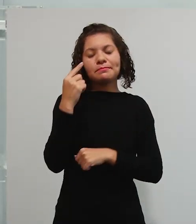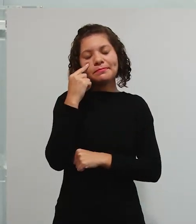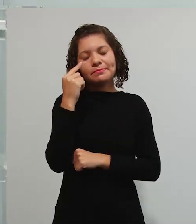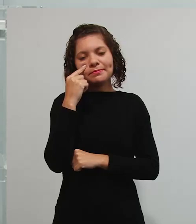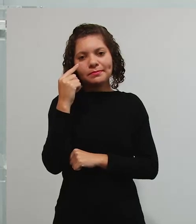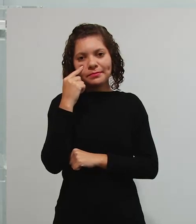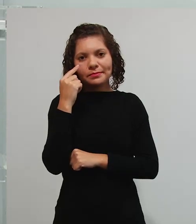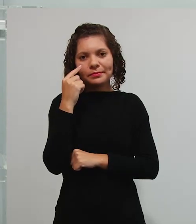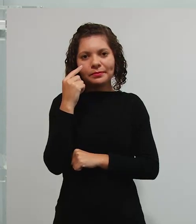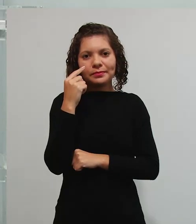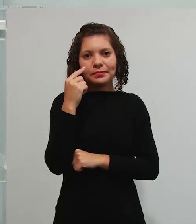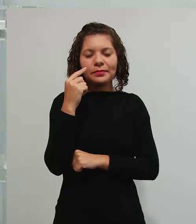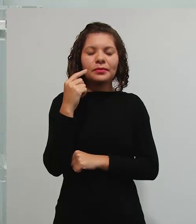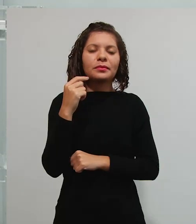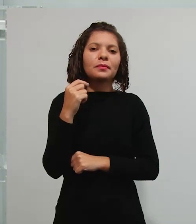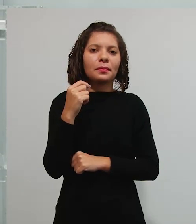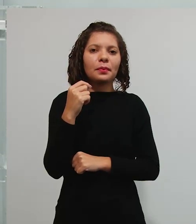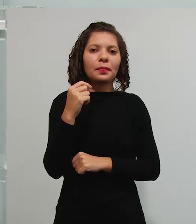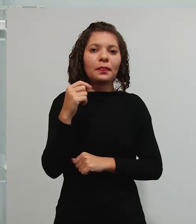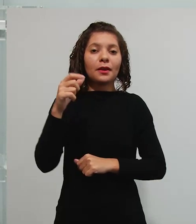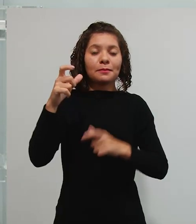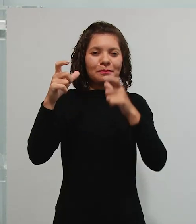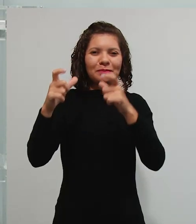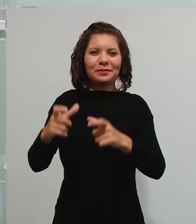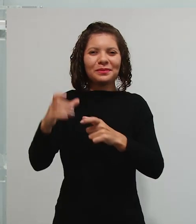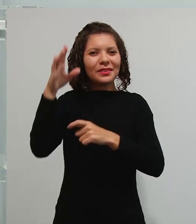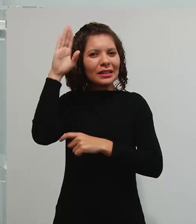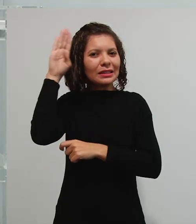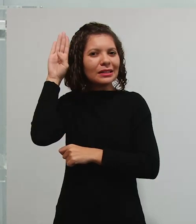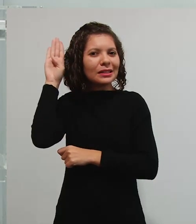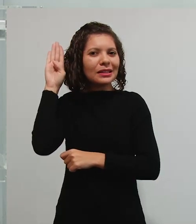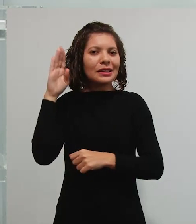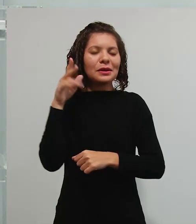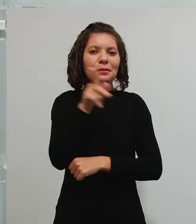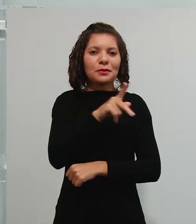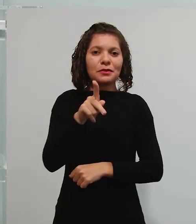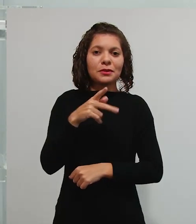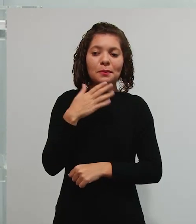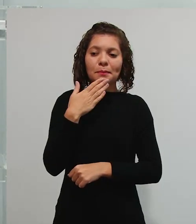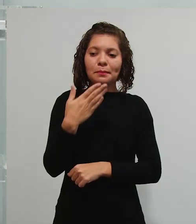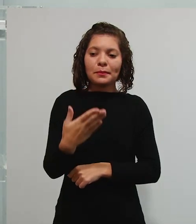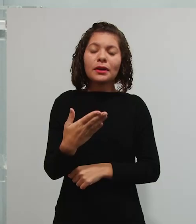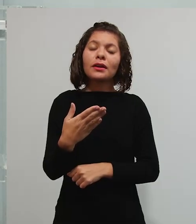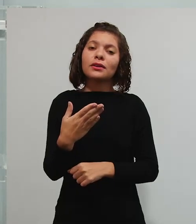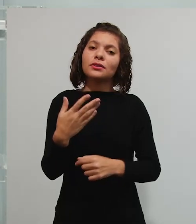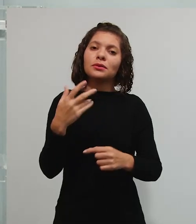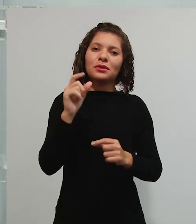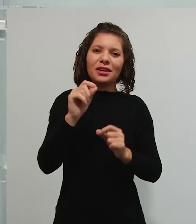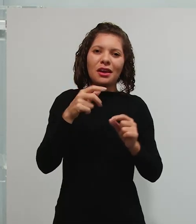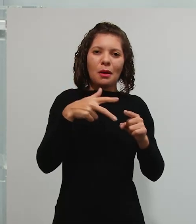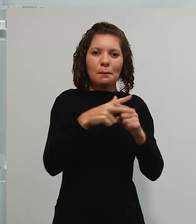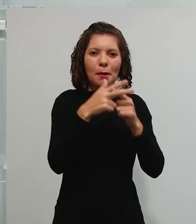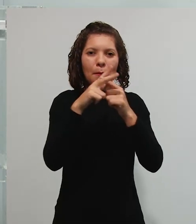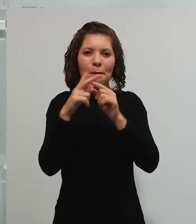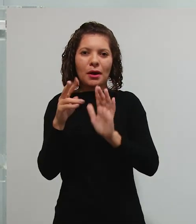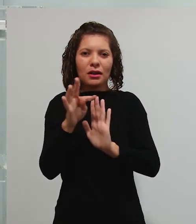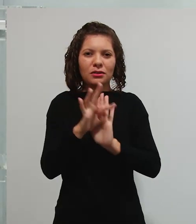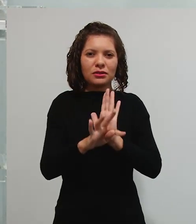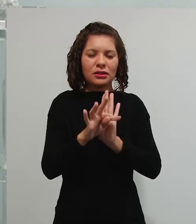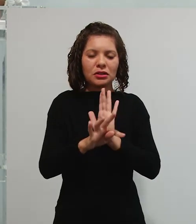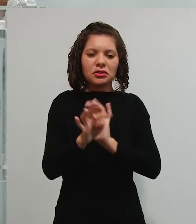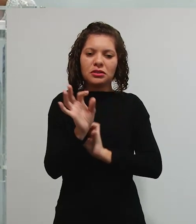acadêmicos, né, o professor ele pede algumas formatações, e aí verificar no momento de revisão se estas formatações, se elas